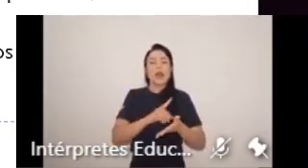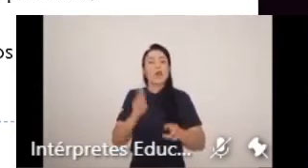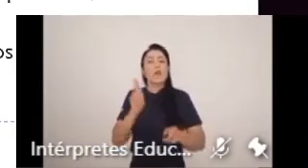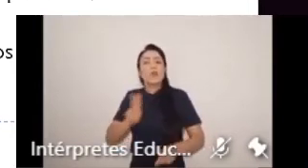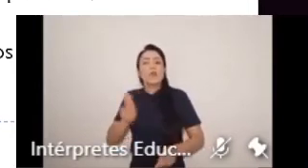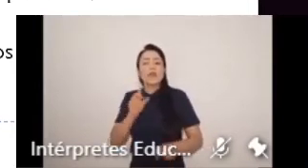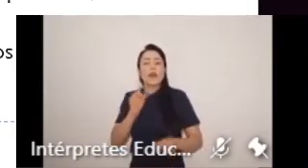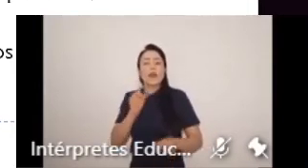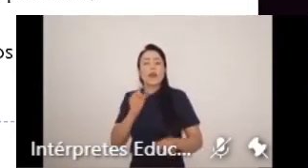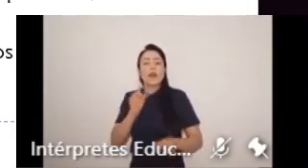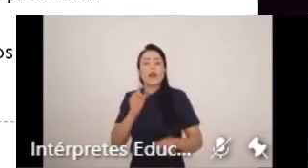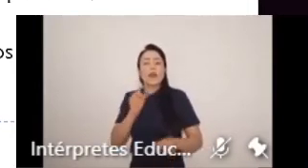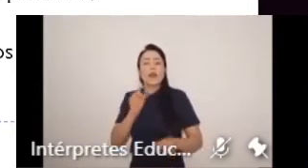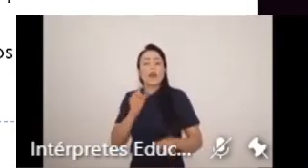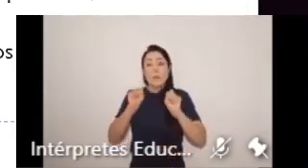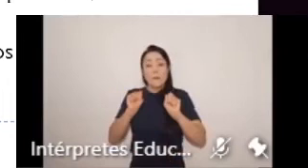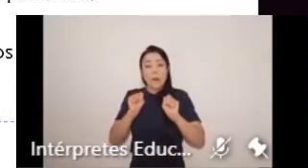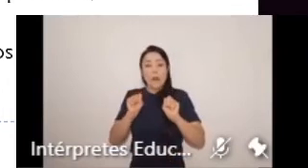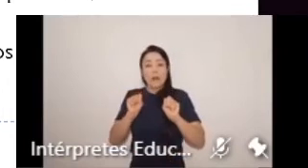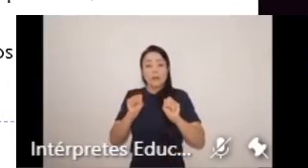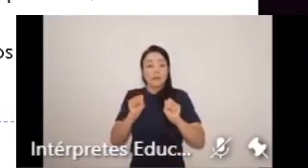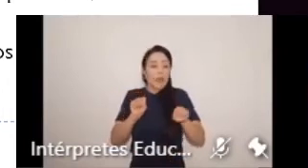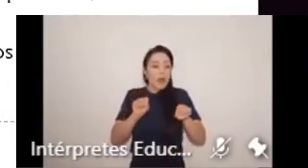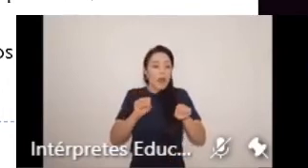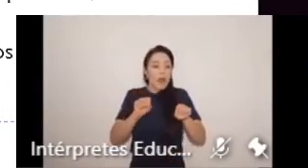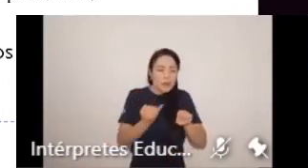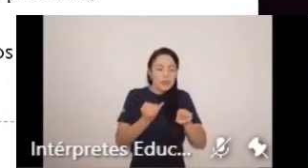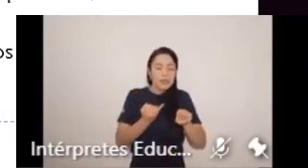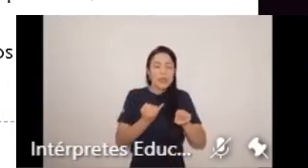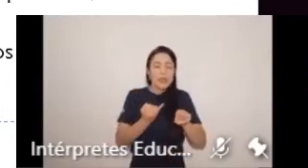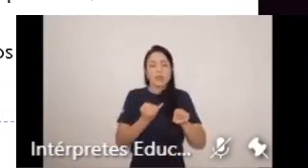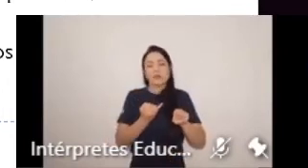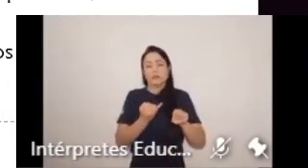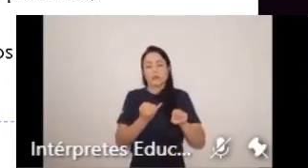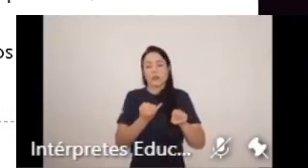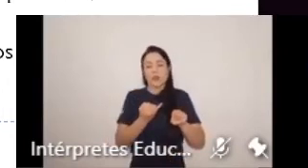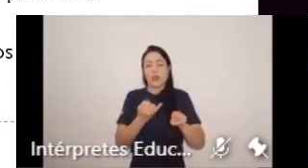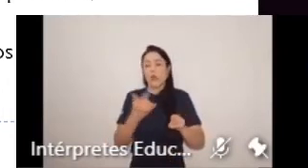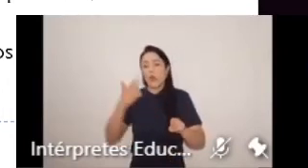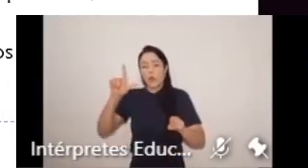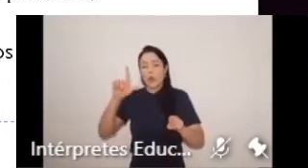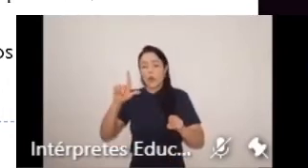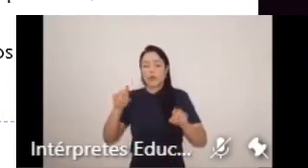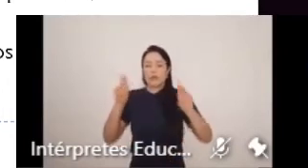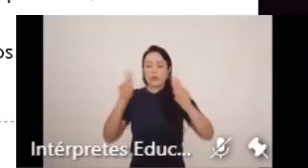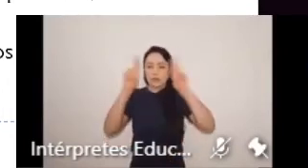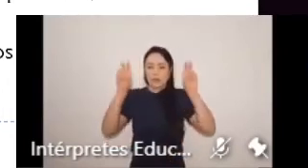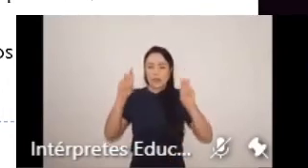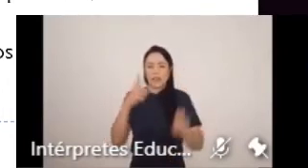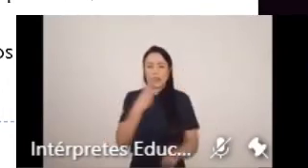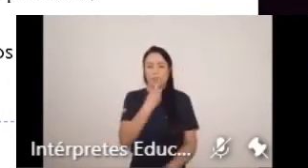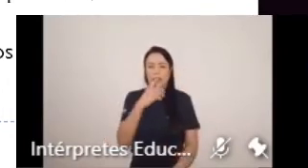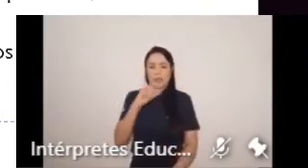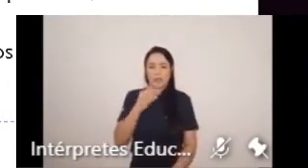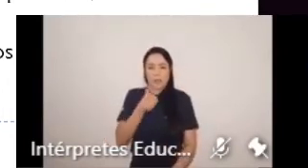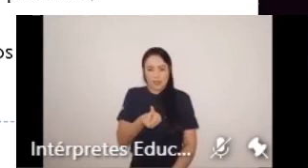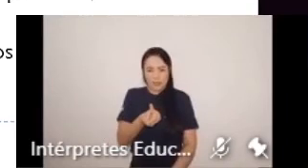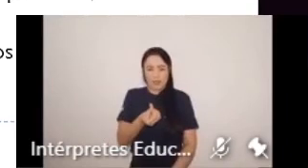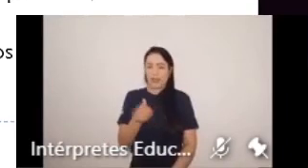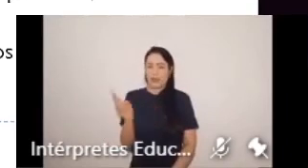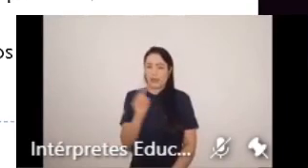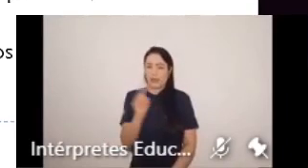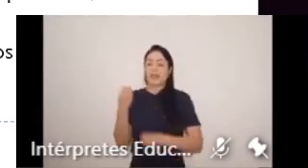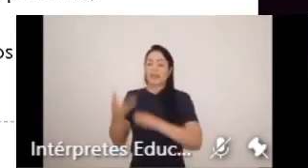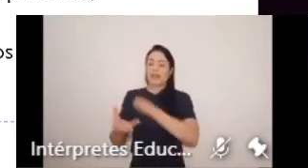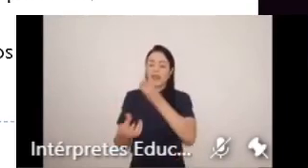ou então que estão na Relação Nacional de Medicamentos. Esses não são abrangidos pelo tema 106, esses têm fornecimento